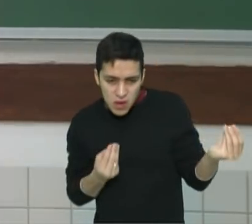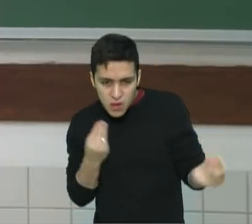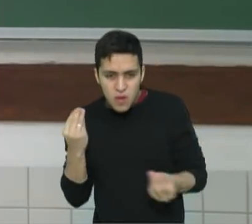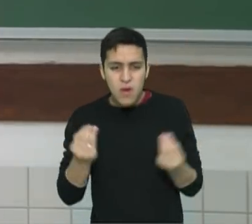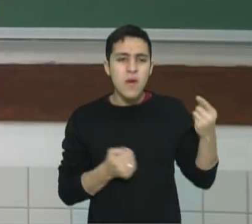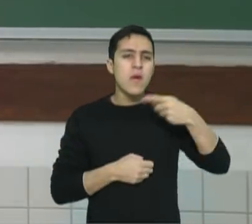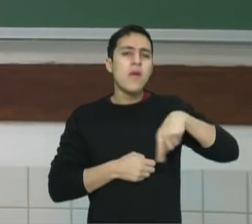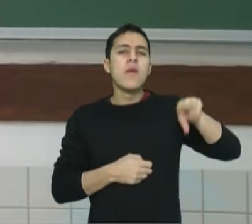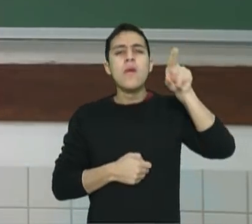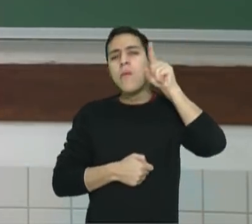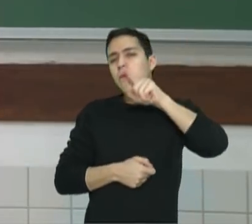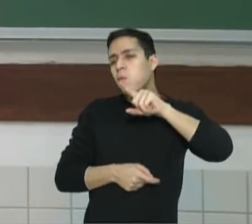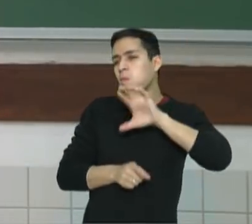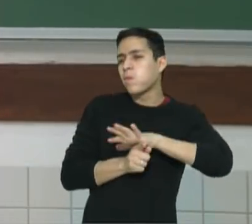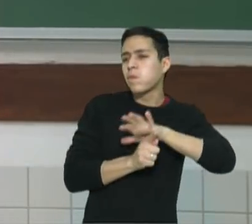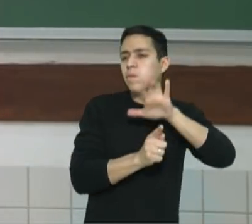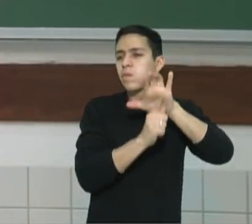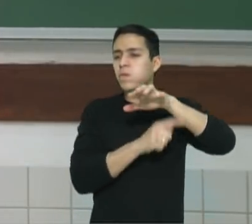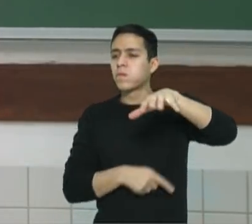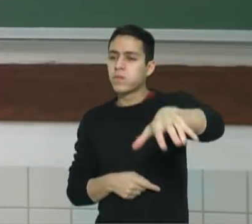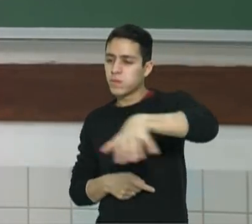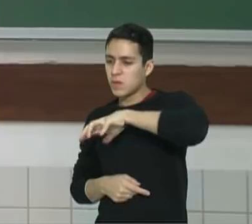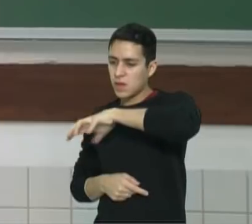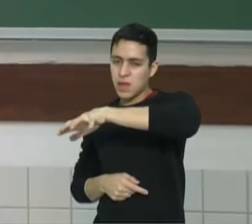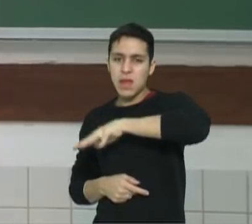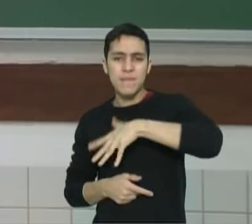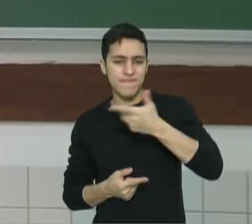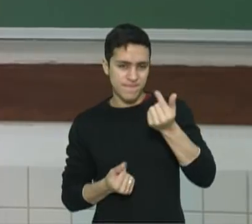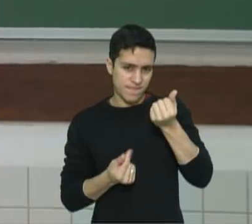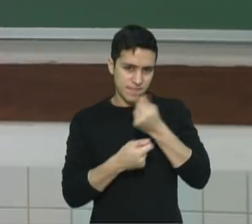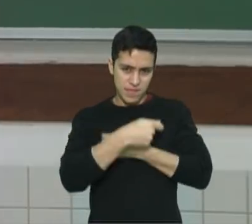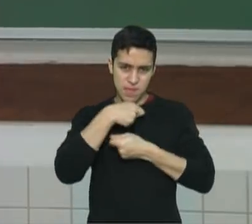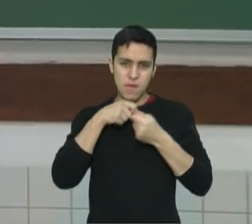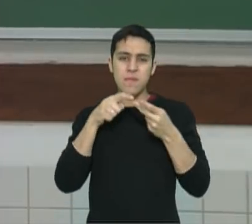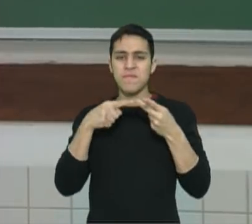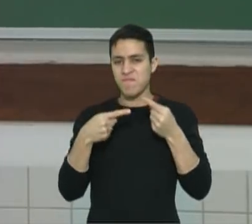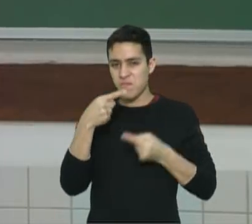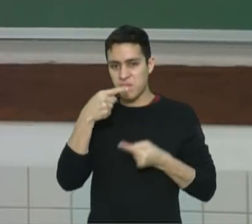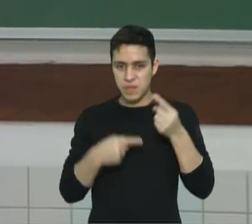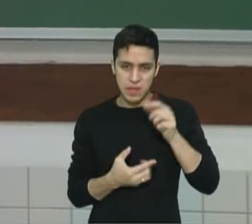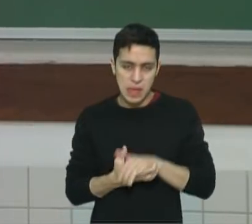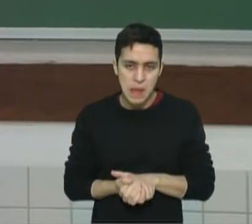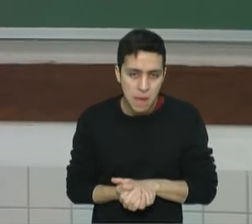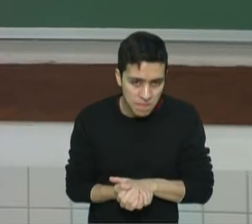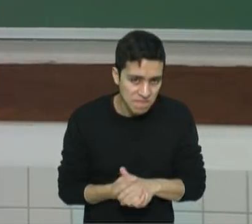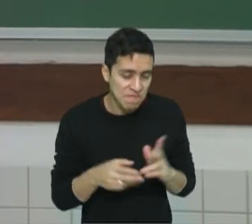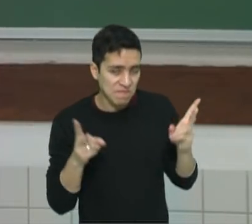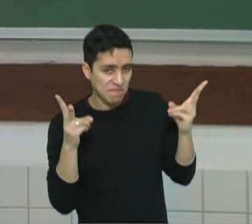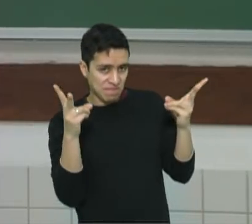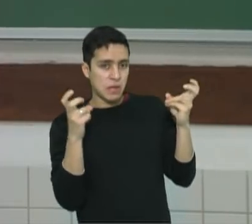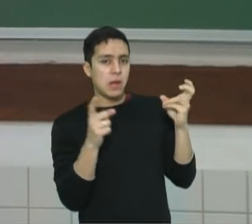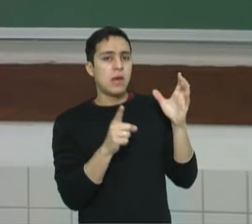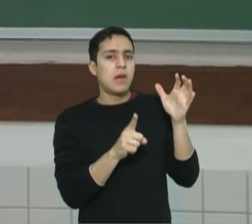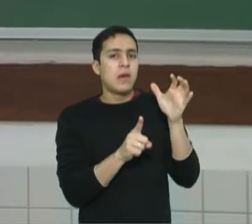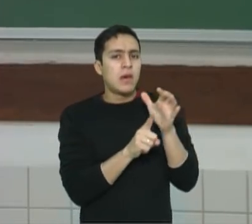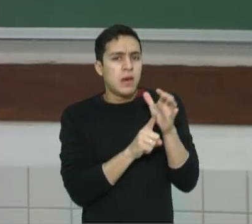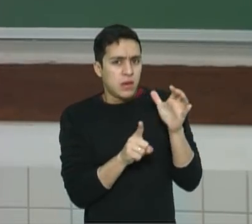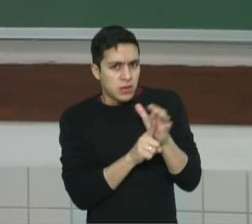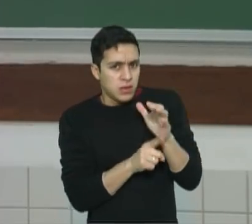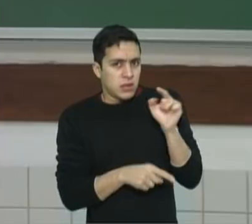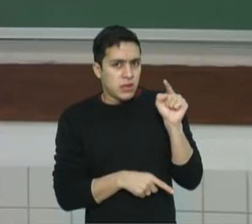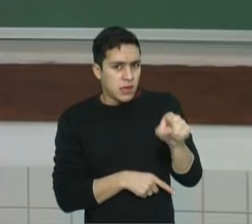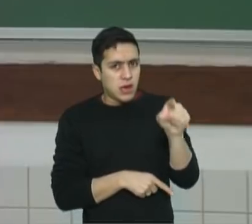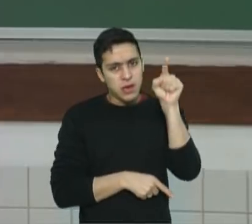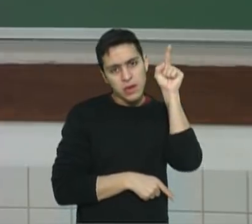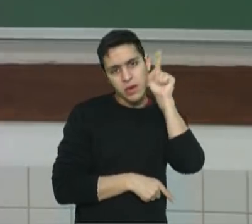foram influenciando outros setores econômicos e políticos. A gente percebe uma influência muito grande dos